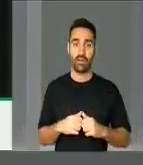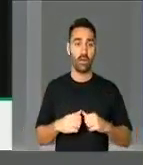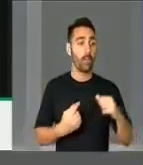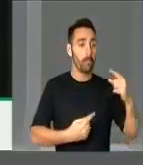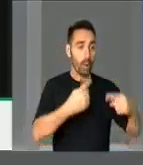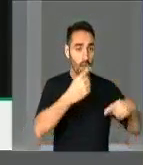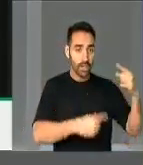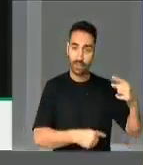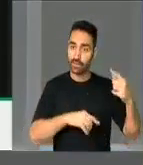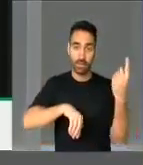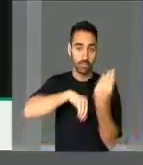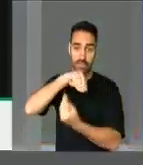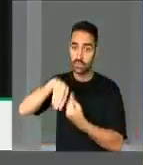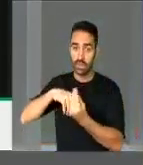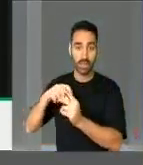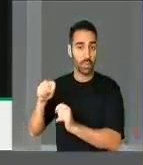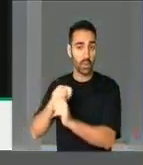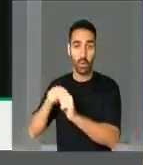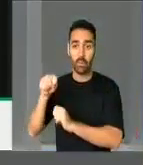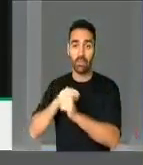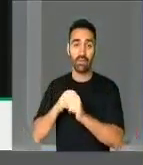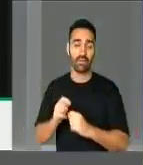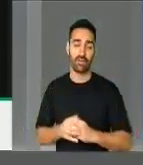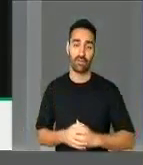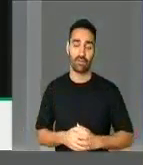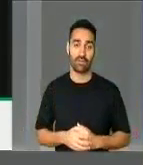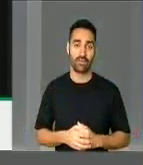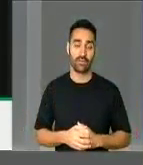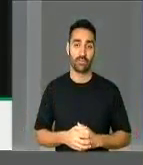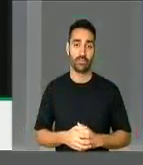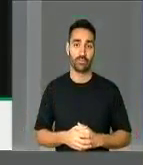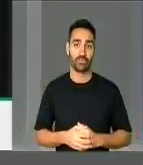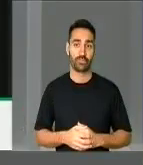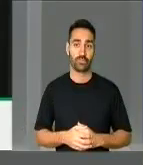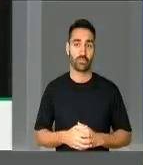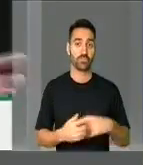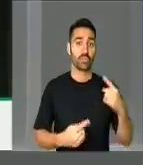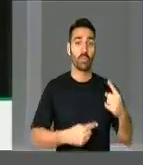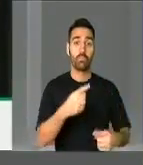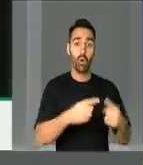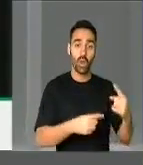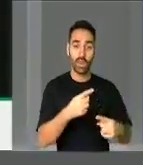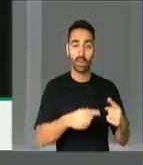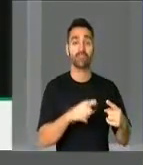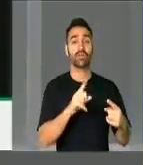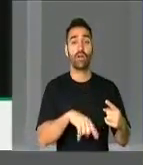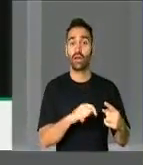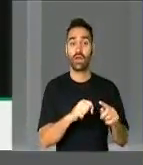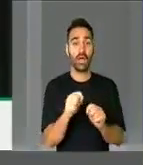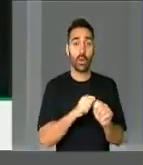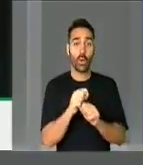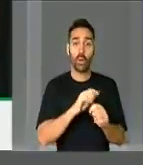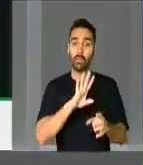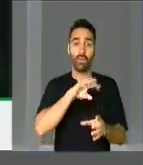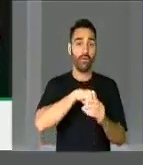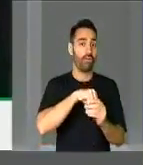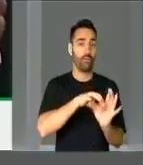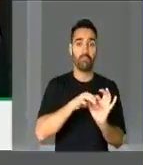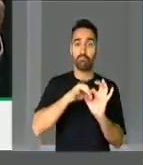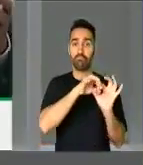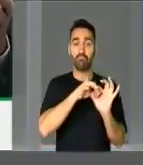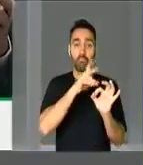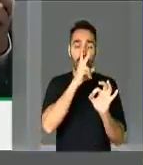da economia. A política é, acima de tudo, a economia concentrada. No alto grau